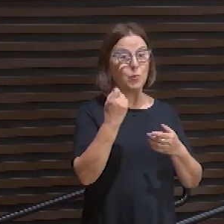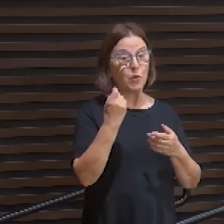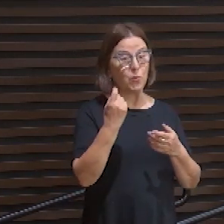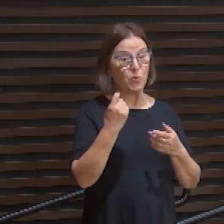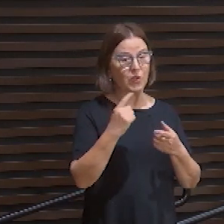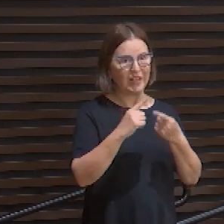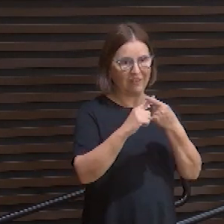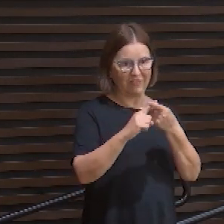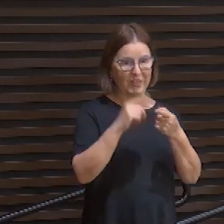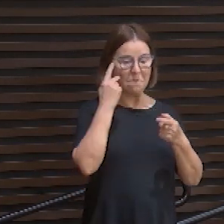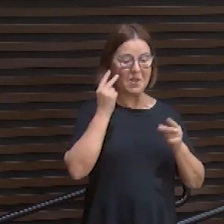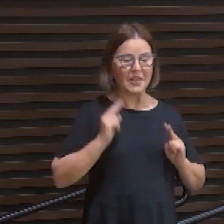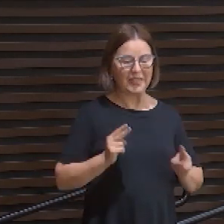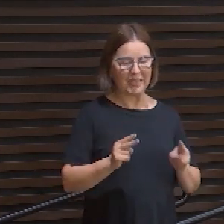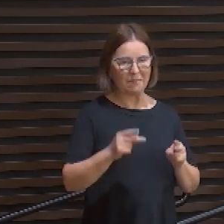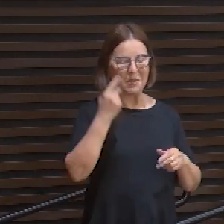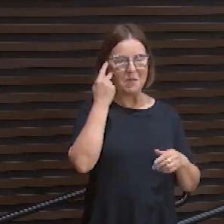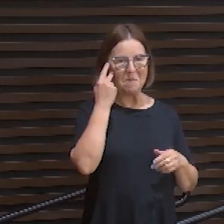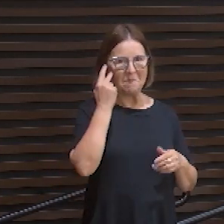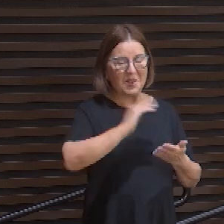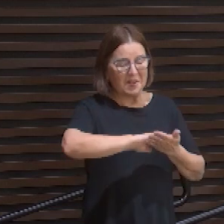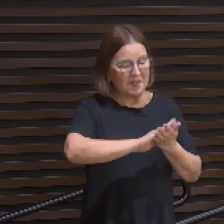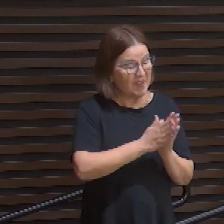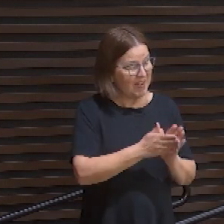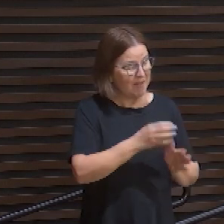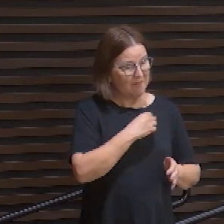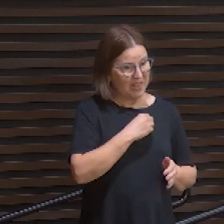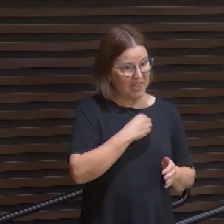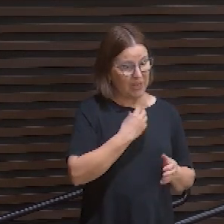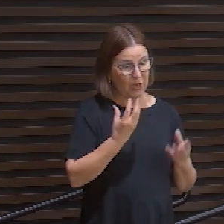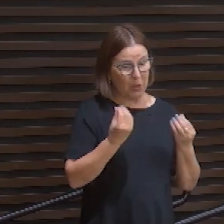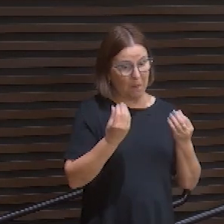para tirar os pecados de muitos,